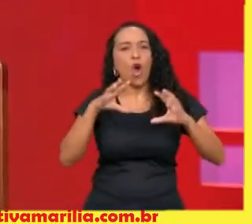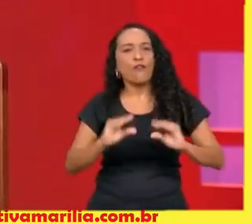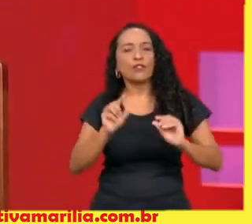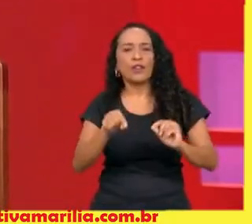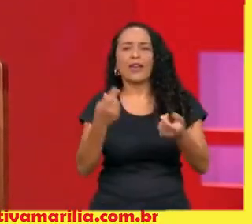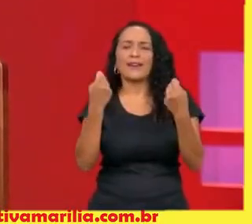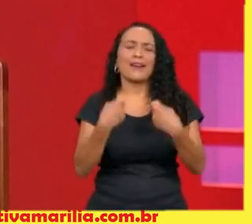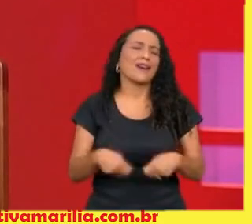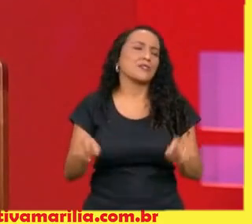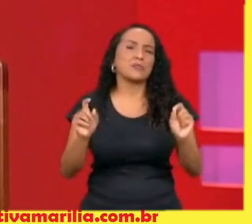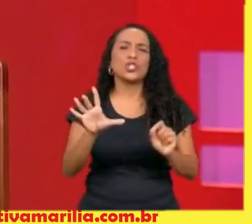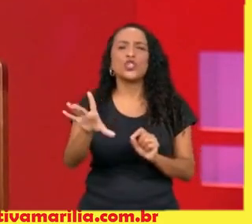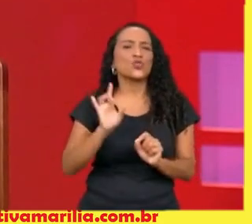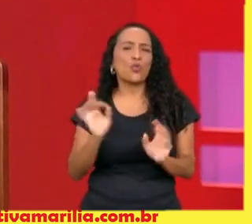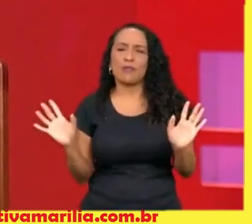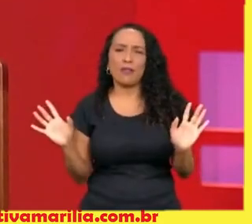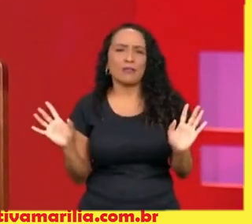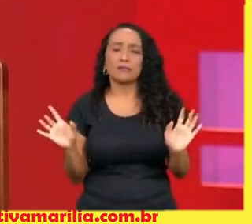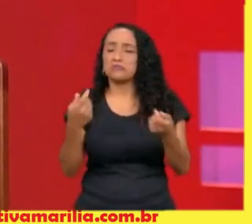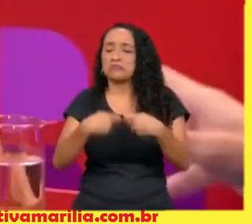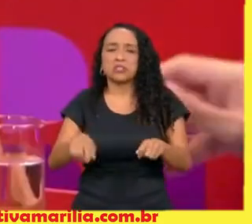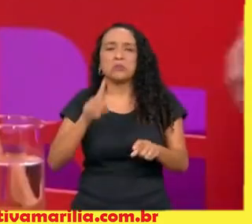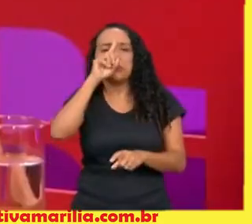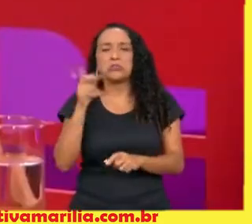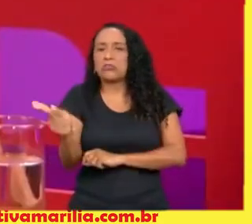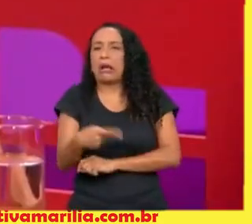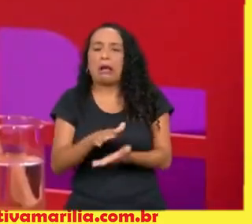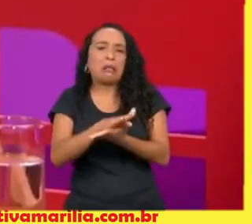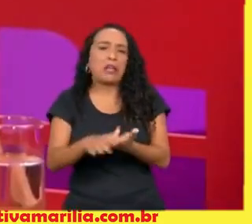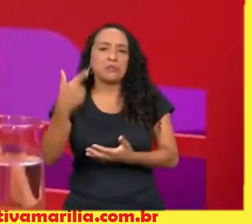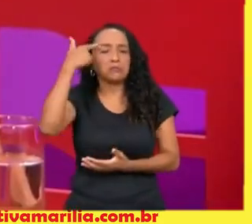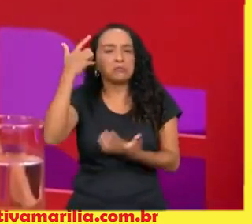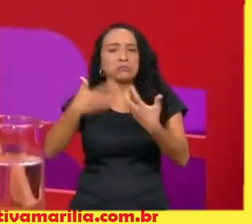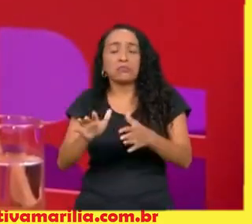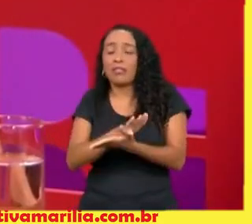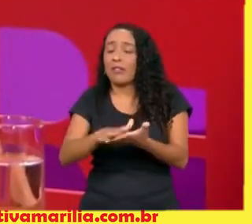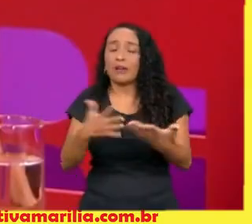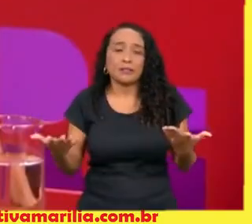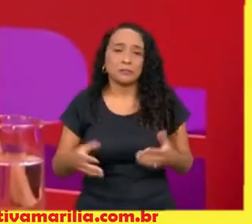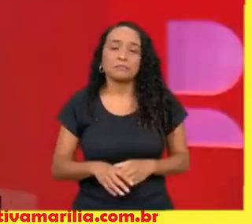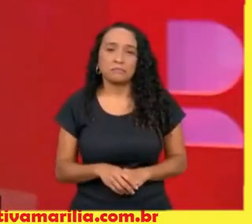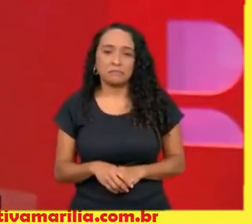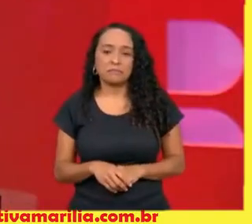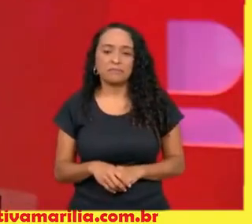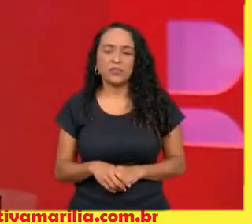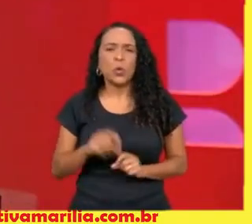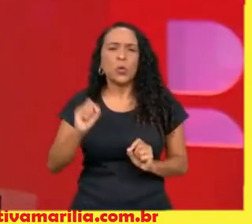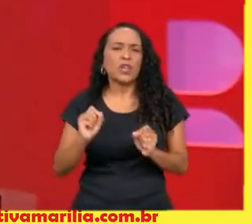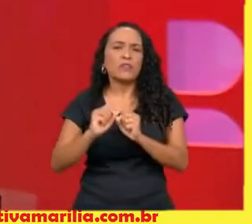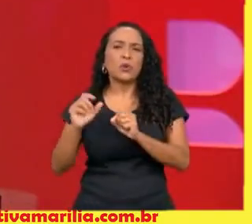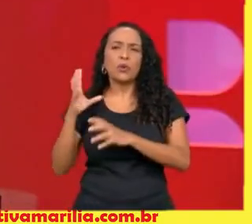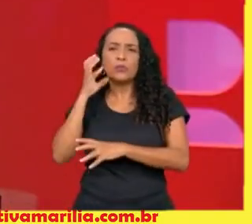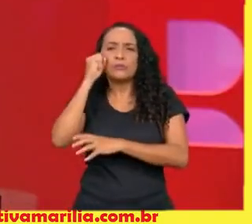não precisar escolher. É um pouco isso. Não precisa escolher, não ter perigo de errar, não precisa pensar, claro, tudo isso. Claro. O que ficou de legado